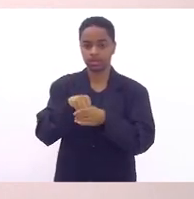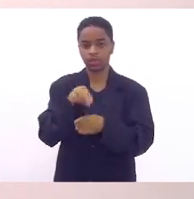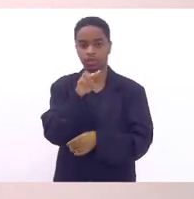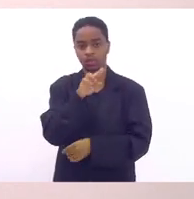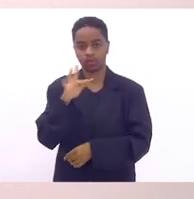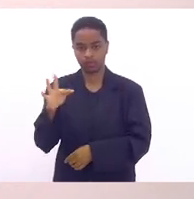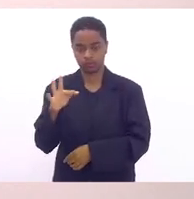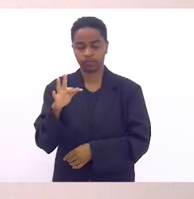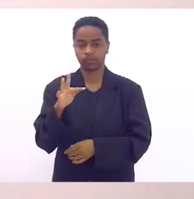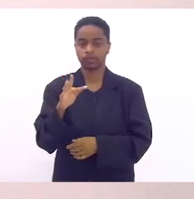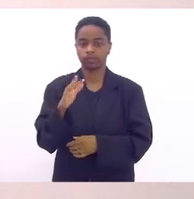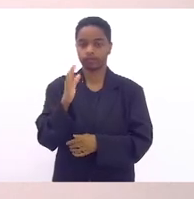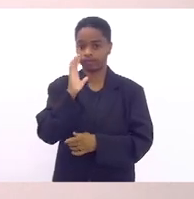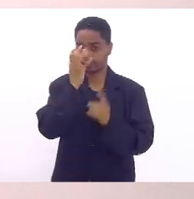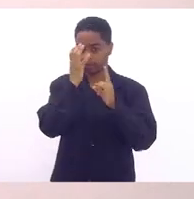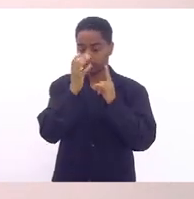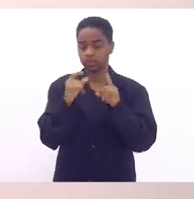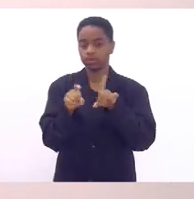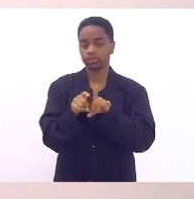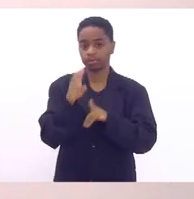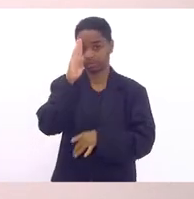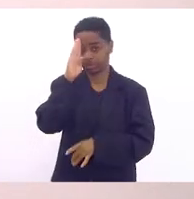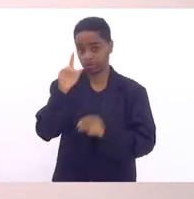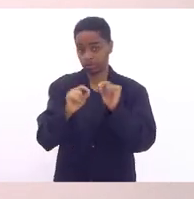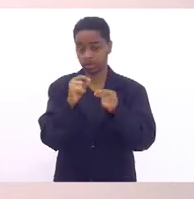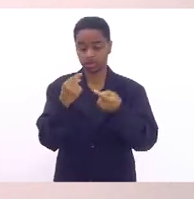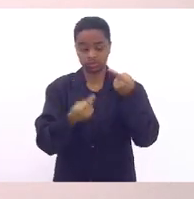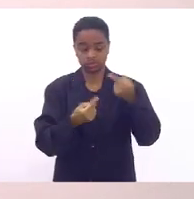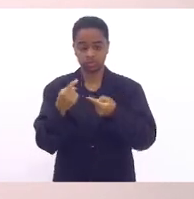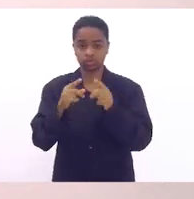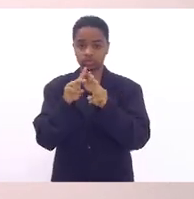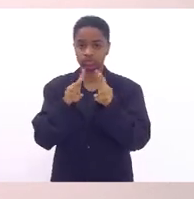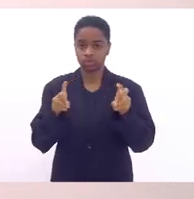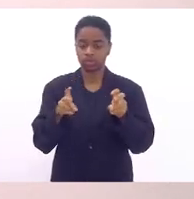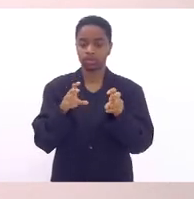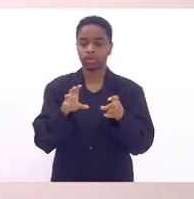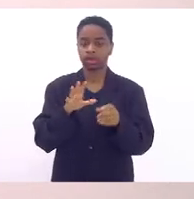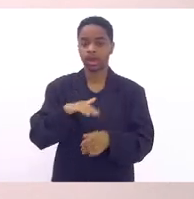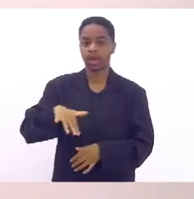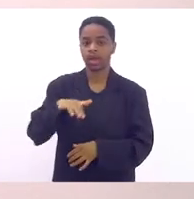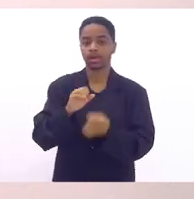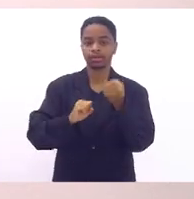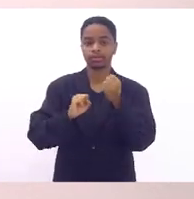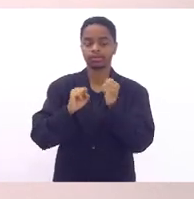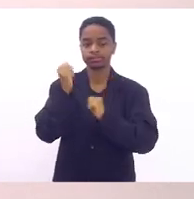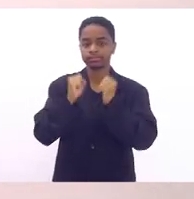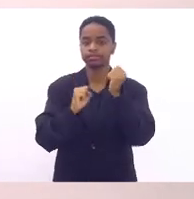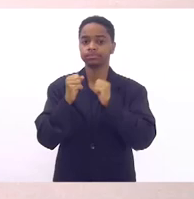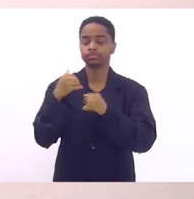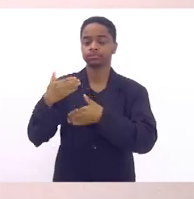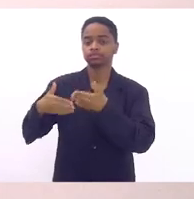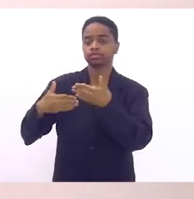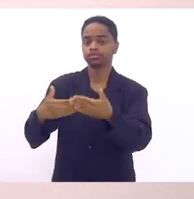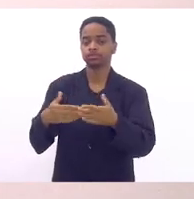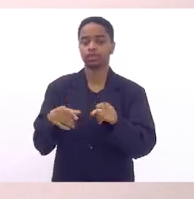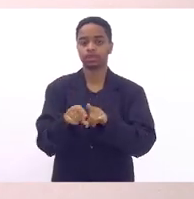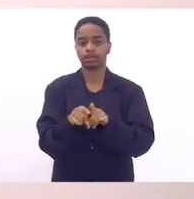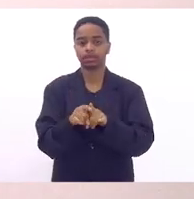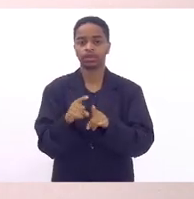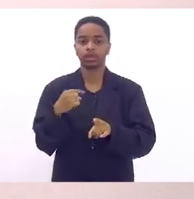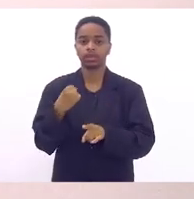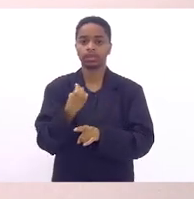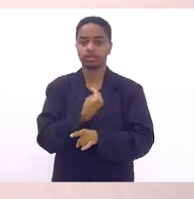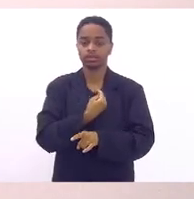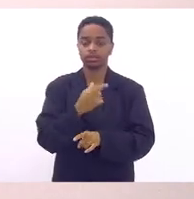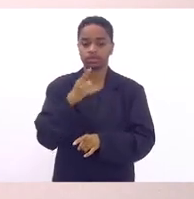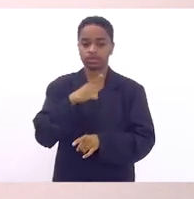e um dos eixos principais é o complexo econômico Industrial então nós temos grandes iniciativas do ponto de vista da academia para avançar nessa